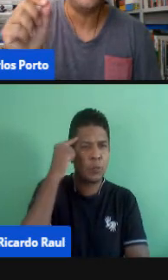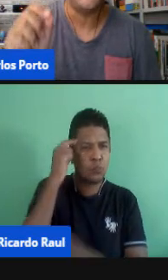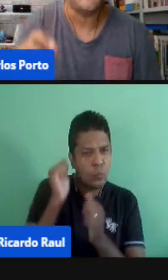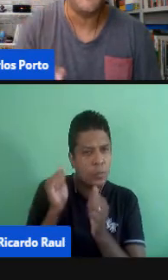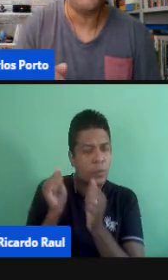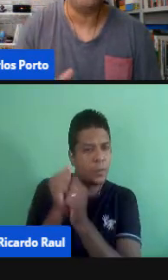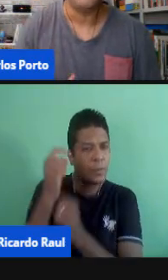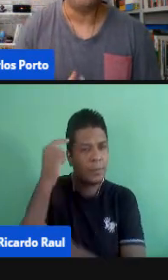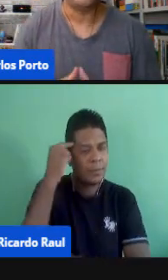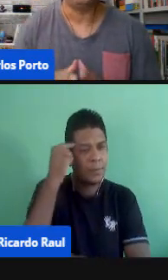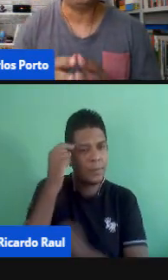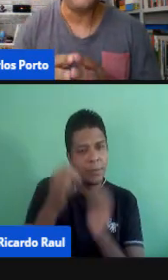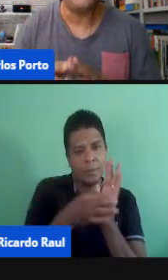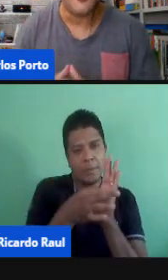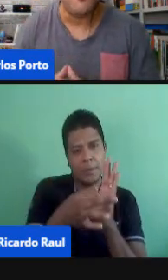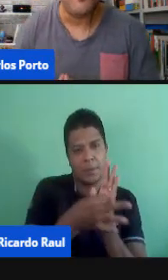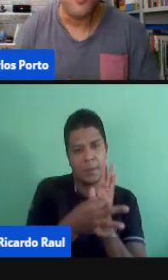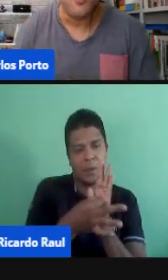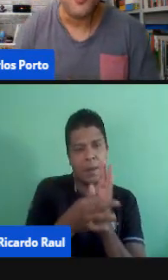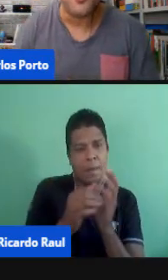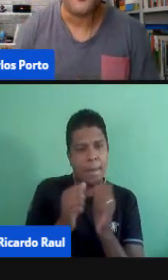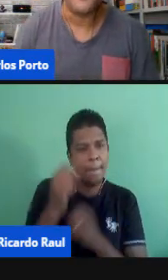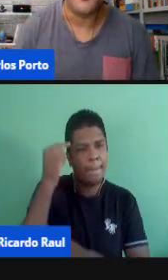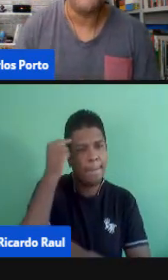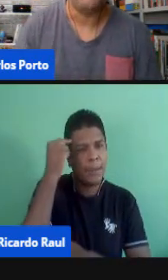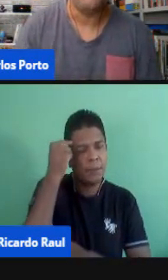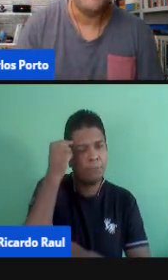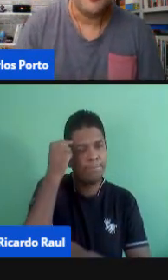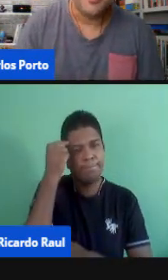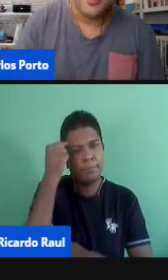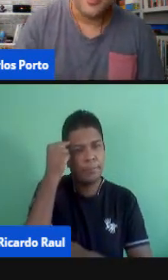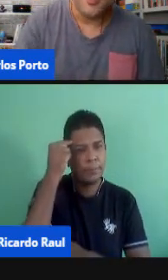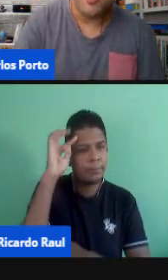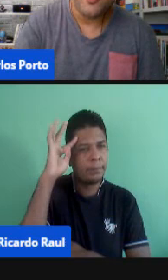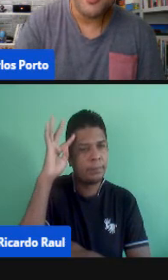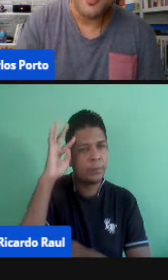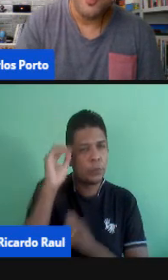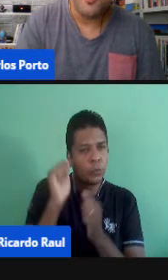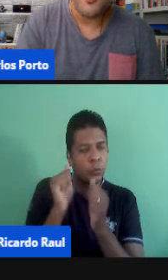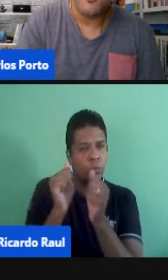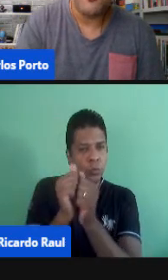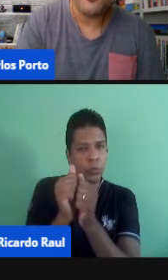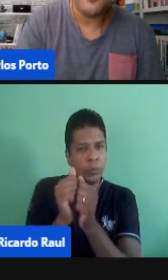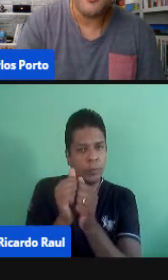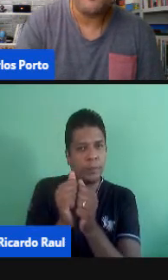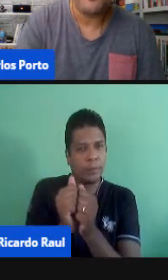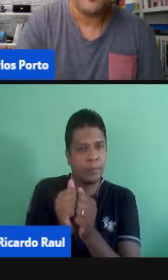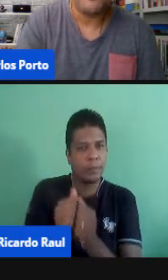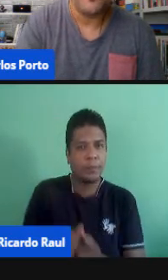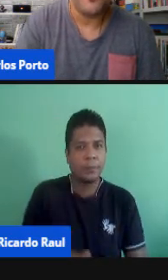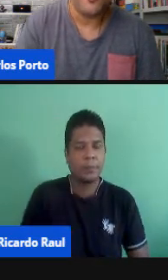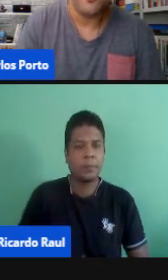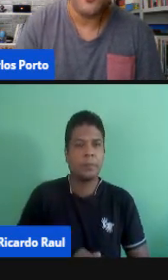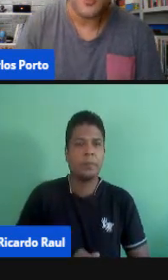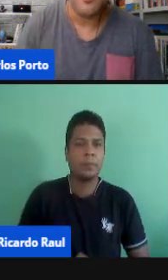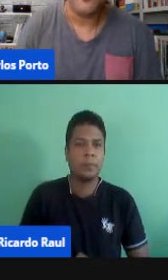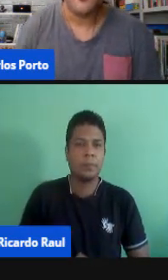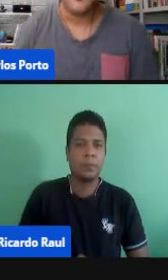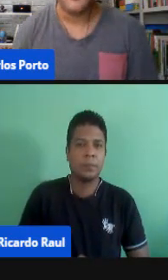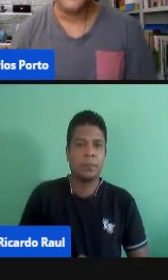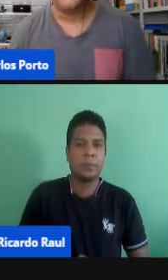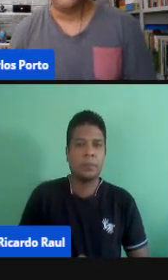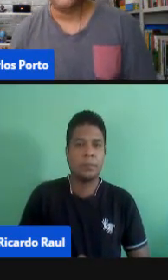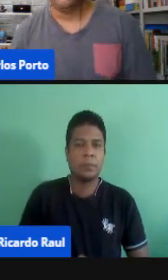uma sugestão para nós pensarmos juntos, né? E eu adianto aqui um pouquinho para você, no próximo